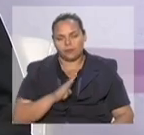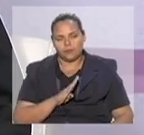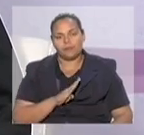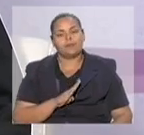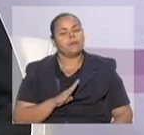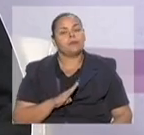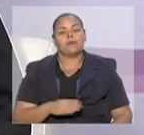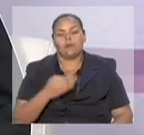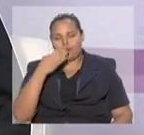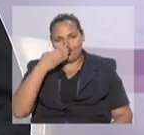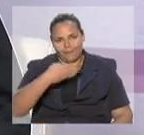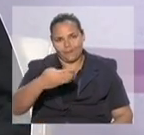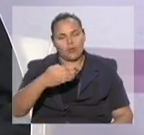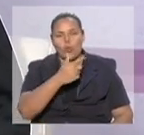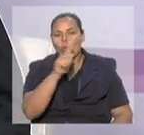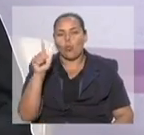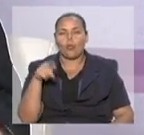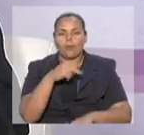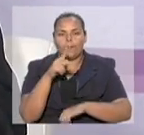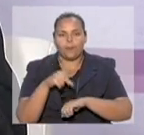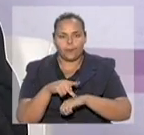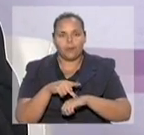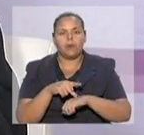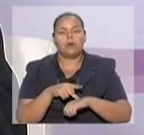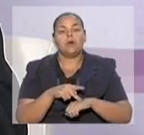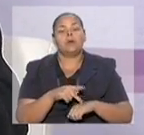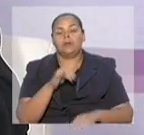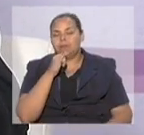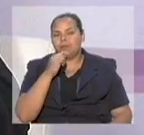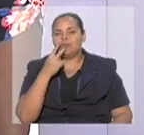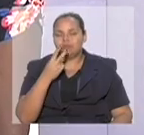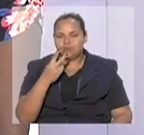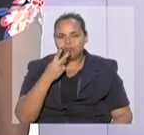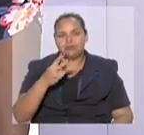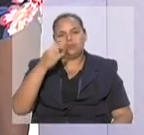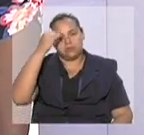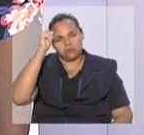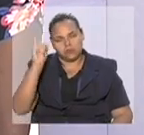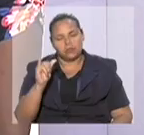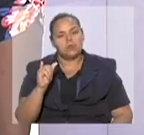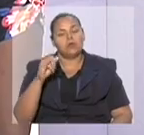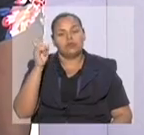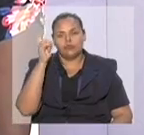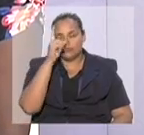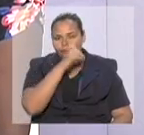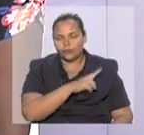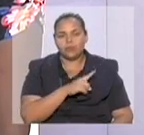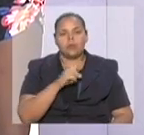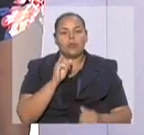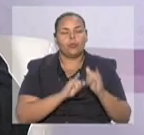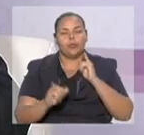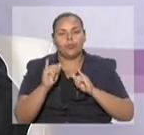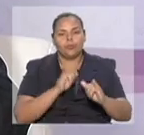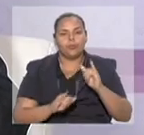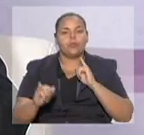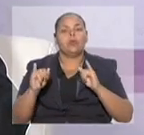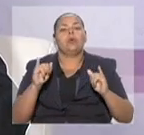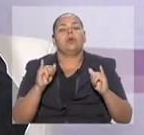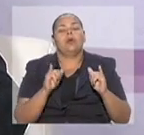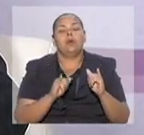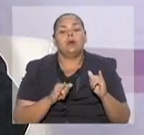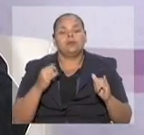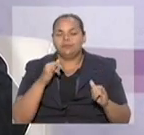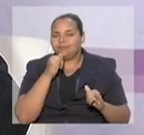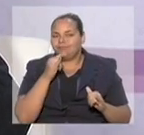ela está muito na frente de muitos outros países na questão do controle do tabagismo, da dificuldade de propaganda, da